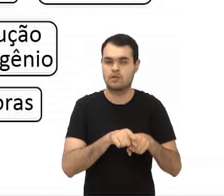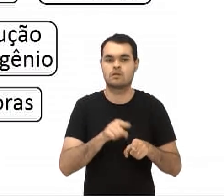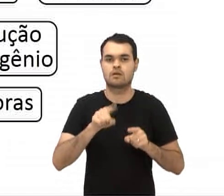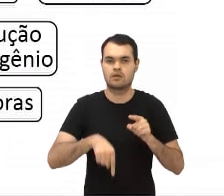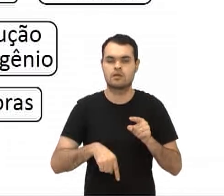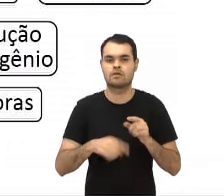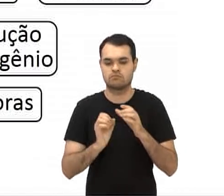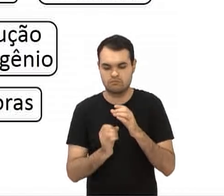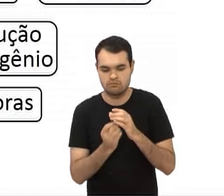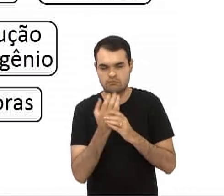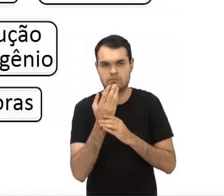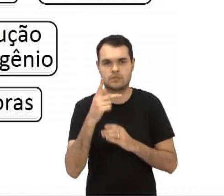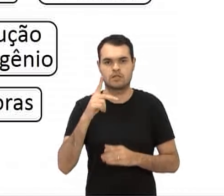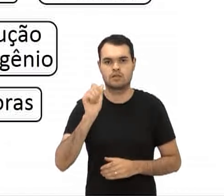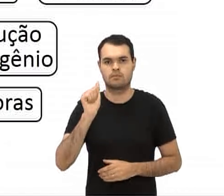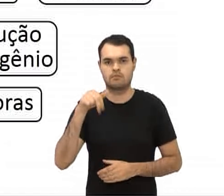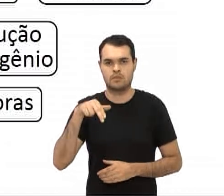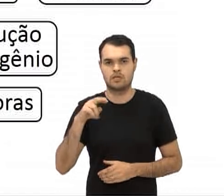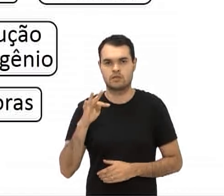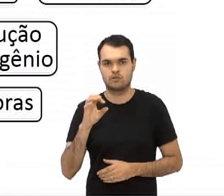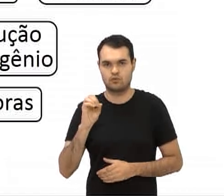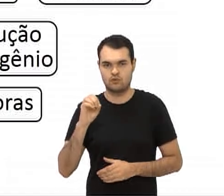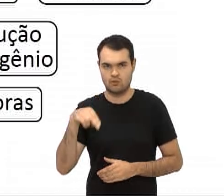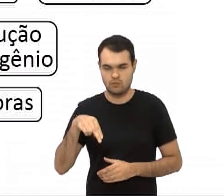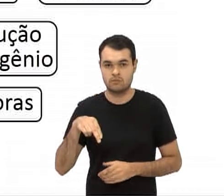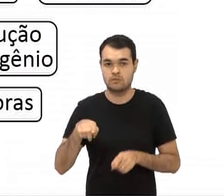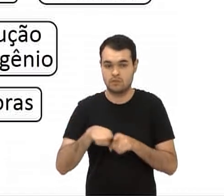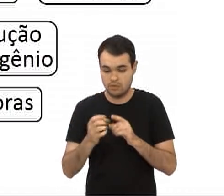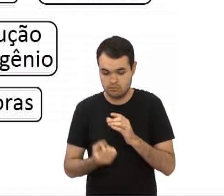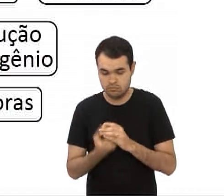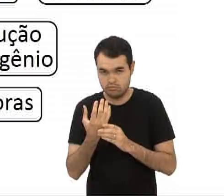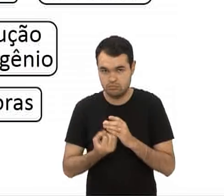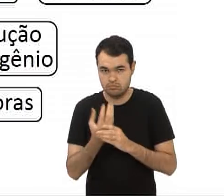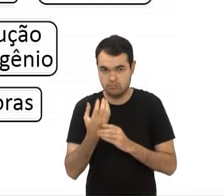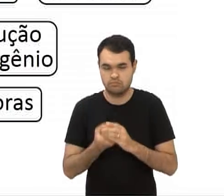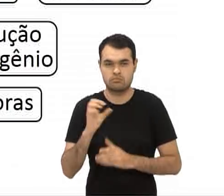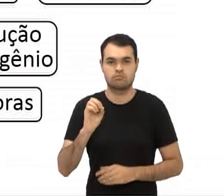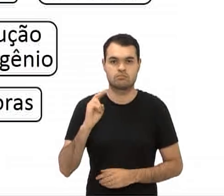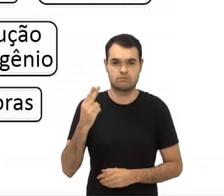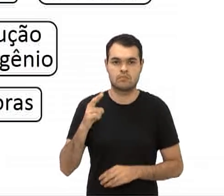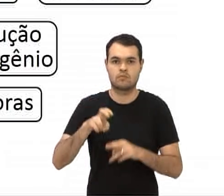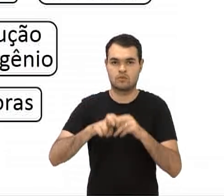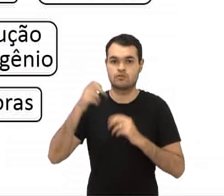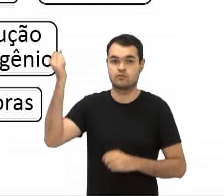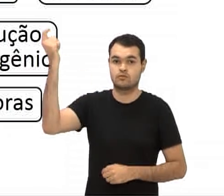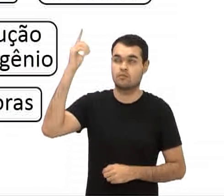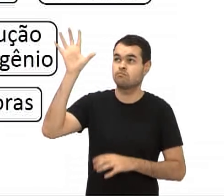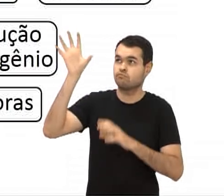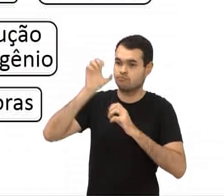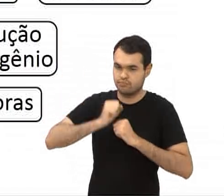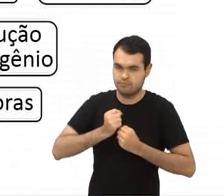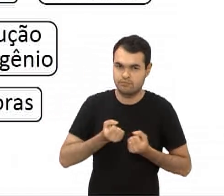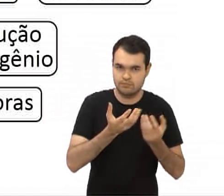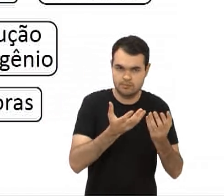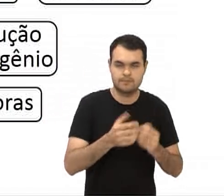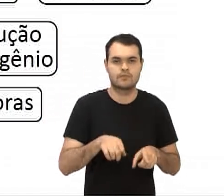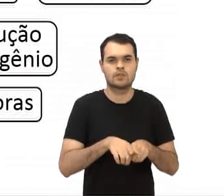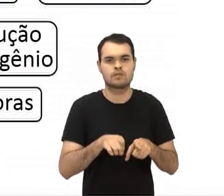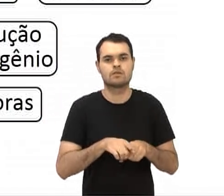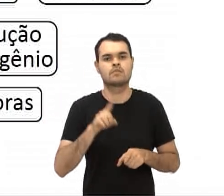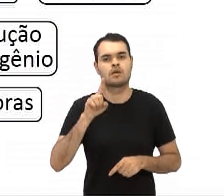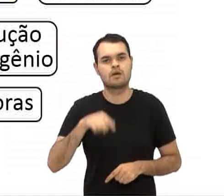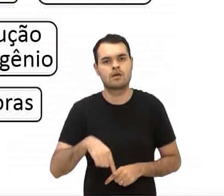ecológicas. Essa afirmação se refere a qual ser vivo, pessoal? Será que é a letra A, os vírus? Letra B se